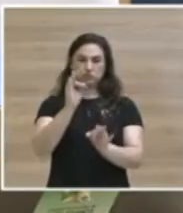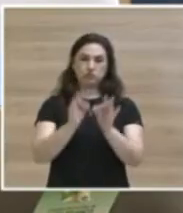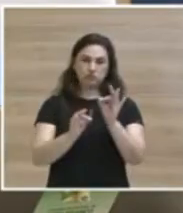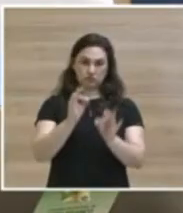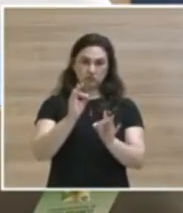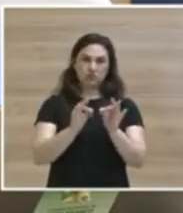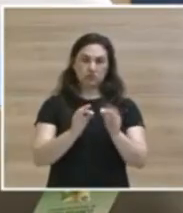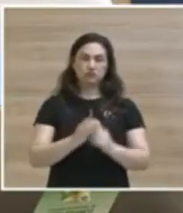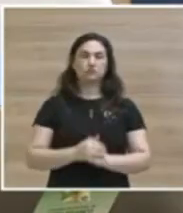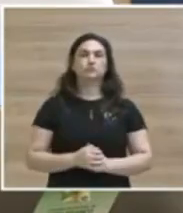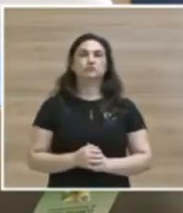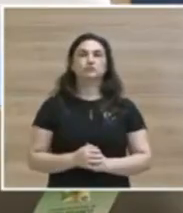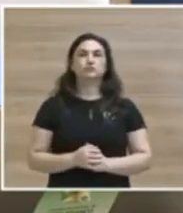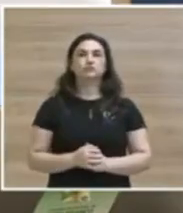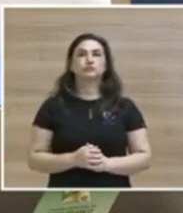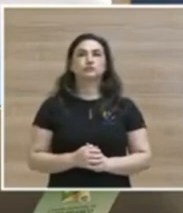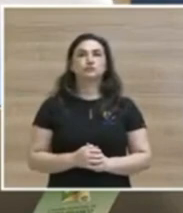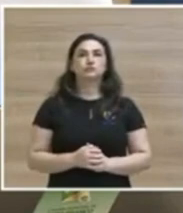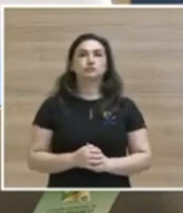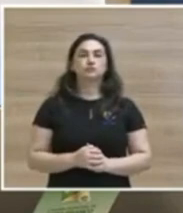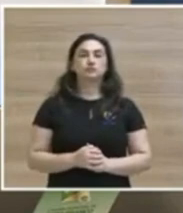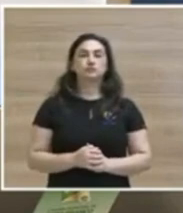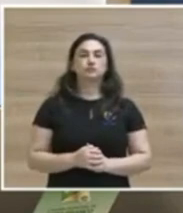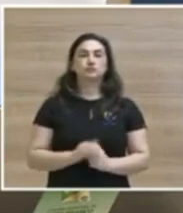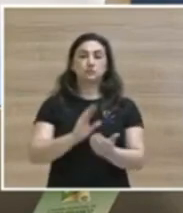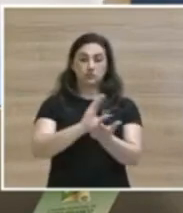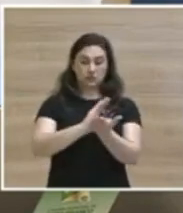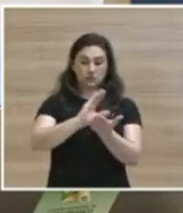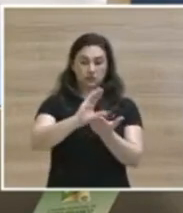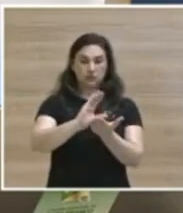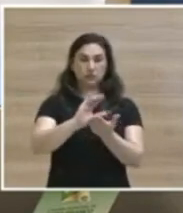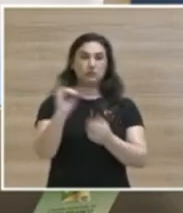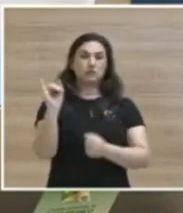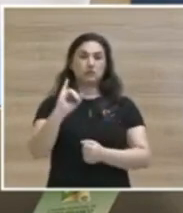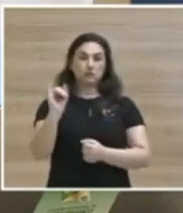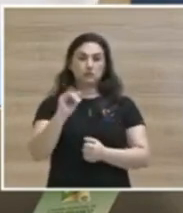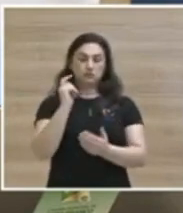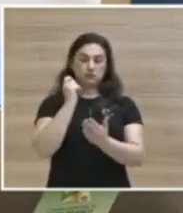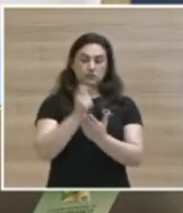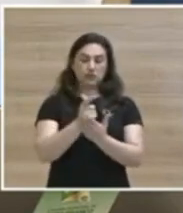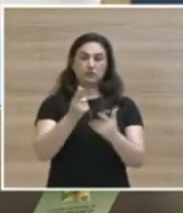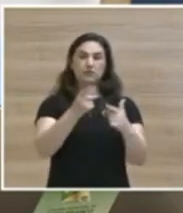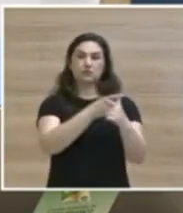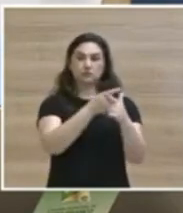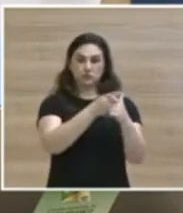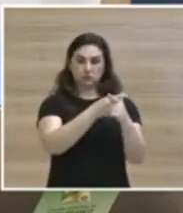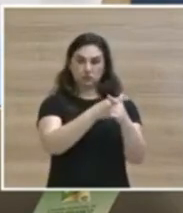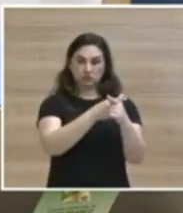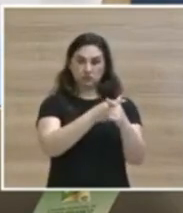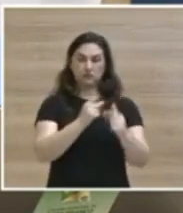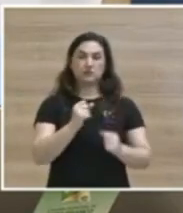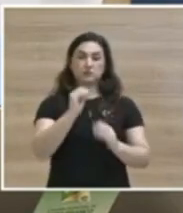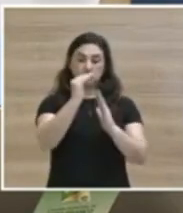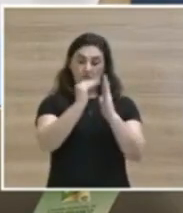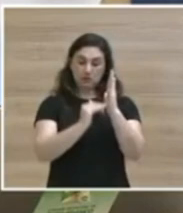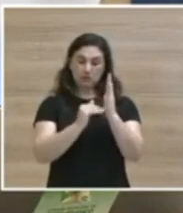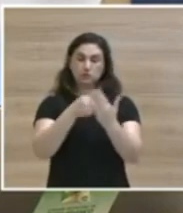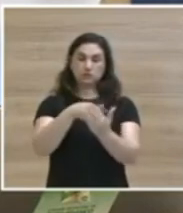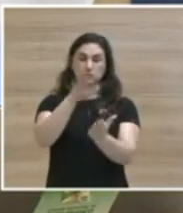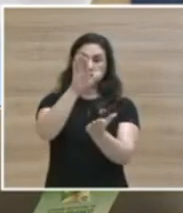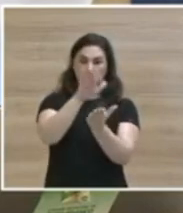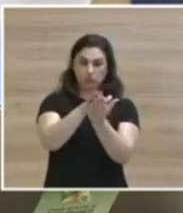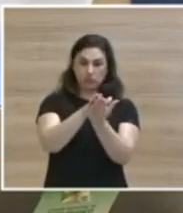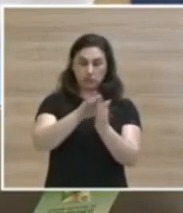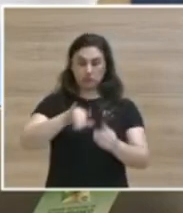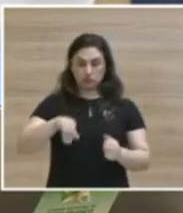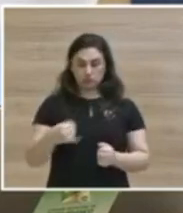Branco. Aos contribuintes será possibilitado o pagamento das dívidas com benefício de redução de multa e